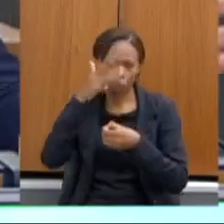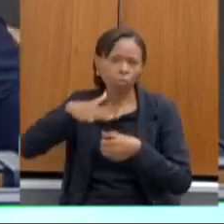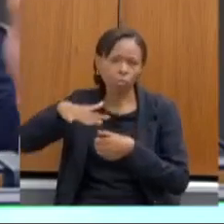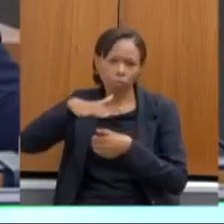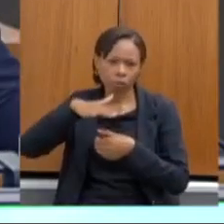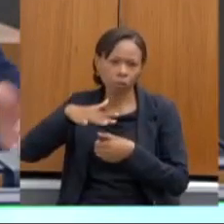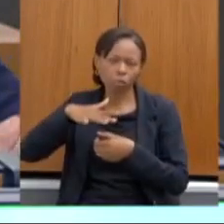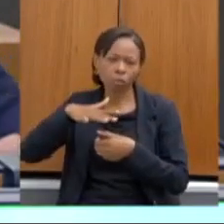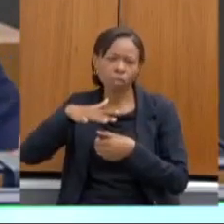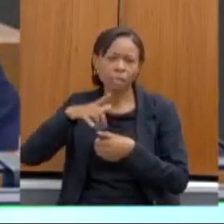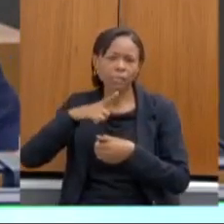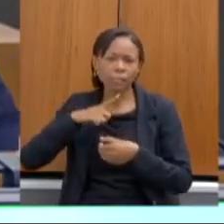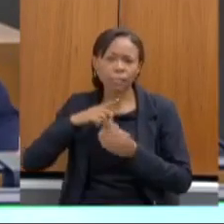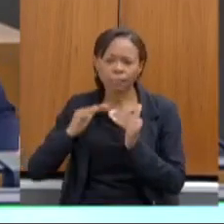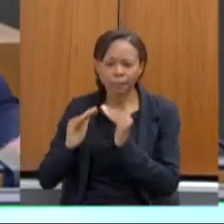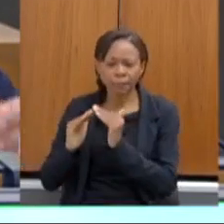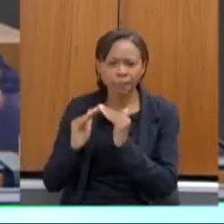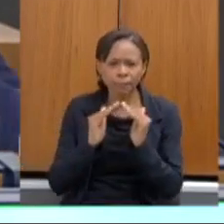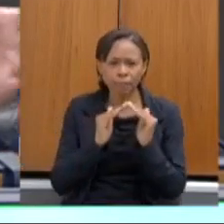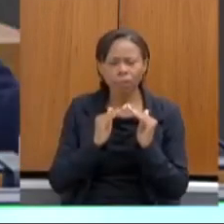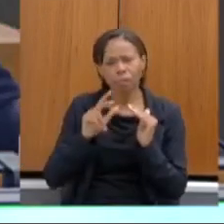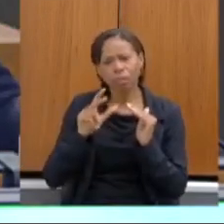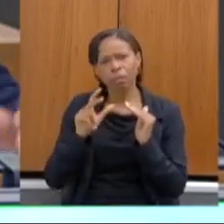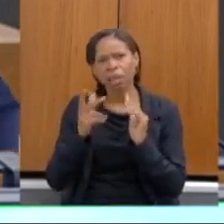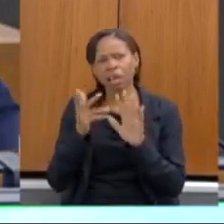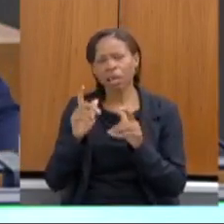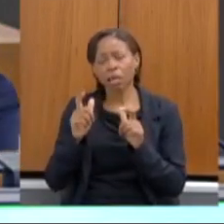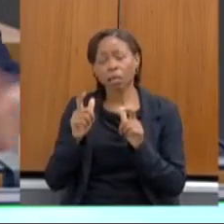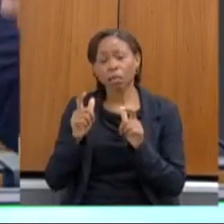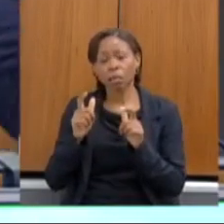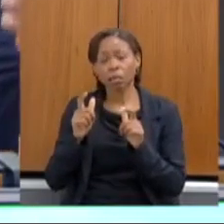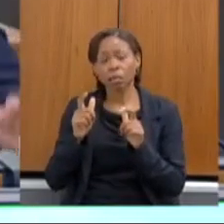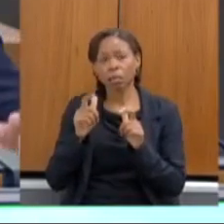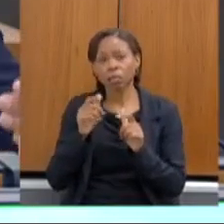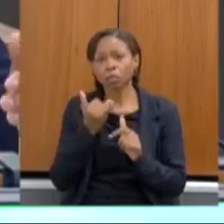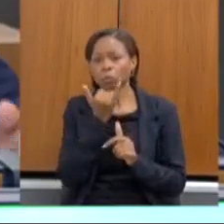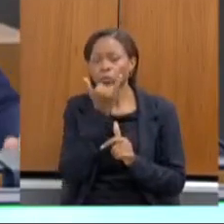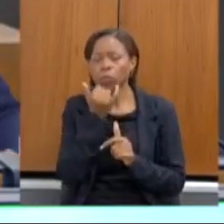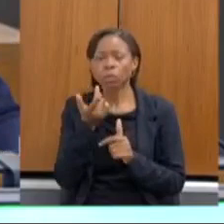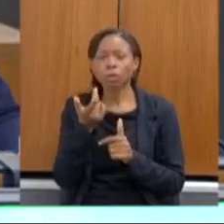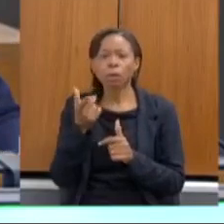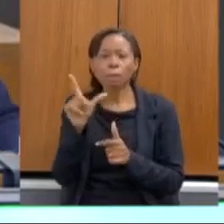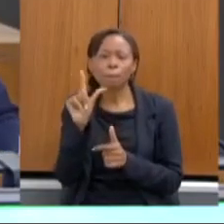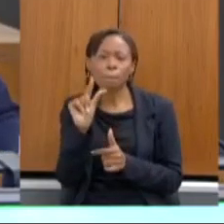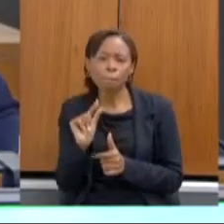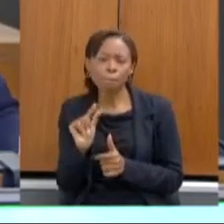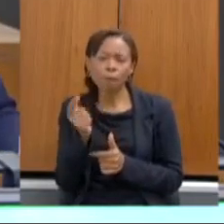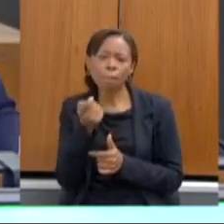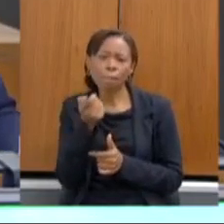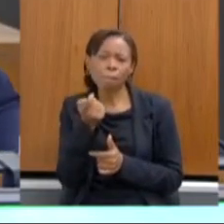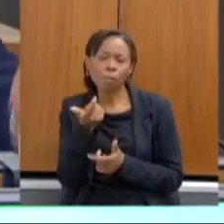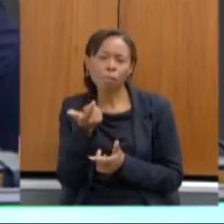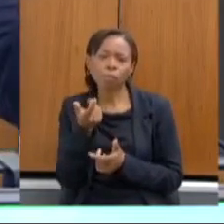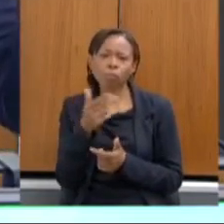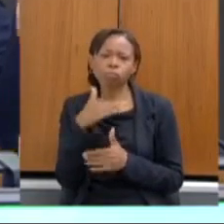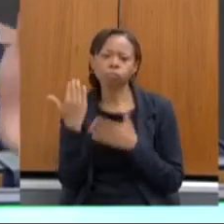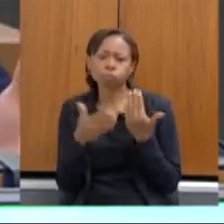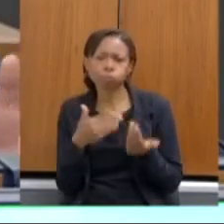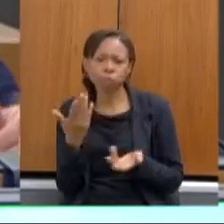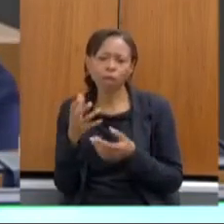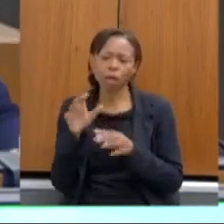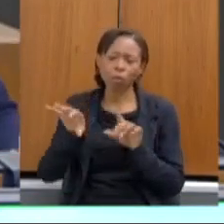tem menos de 50 casos de confraternização dos últimos 14 dias e esses municípios pudessem optar